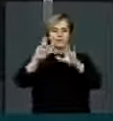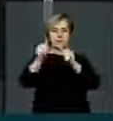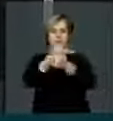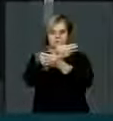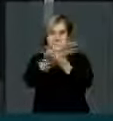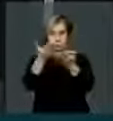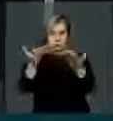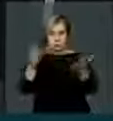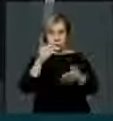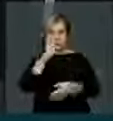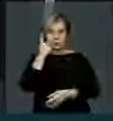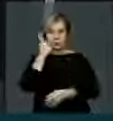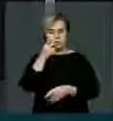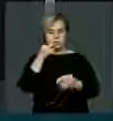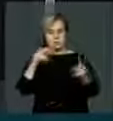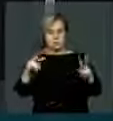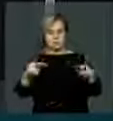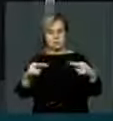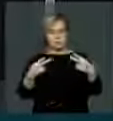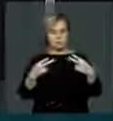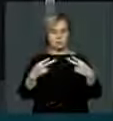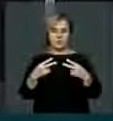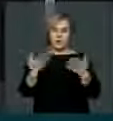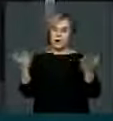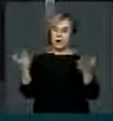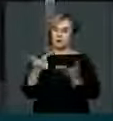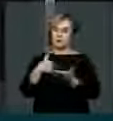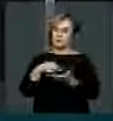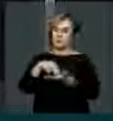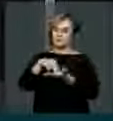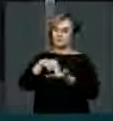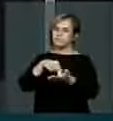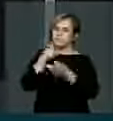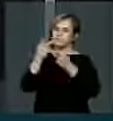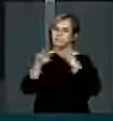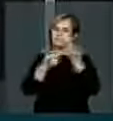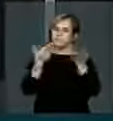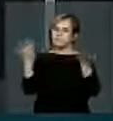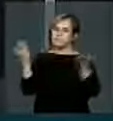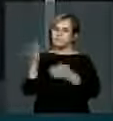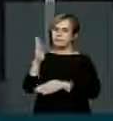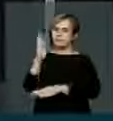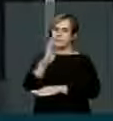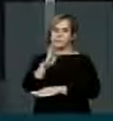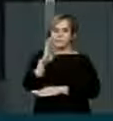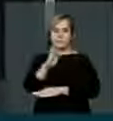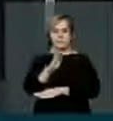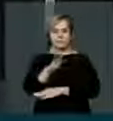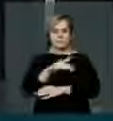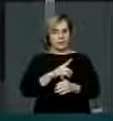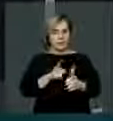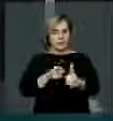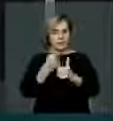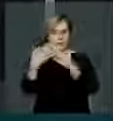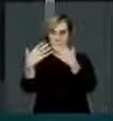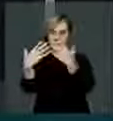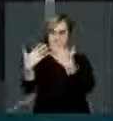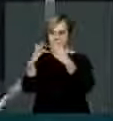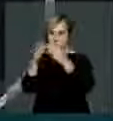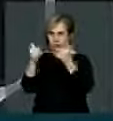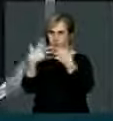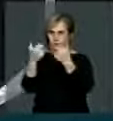senhoras e senhores deputados mas Presidente preocupo A Tribuna na tarde de hoje primeiro senhor presidente para dar como lido